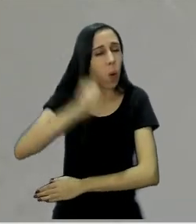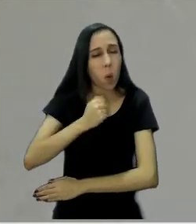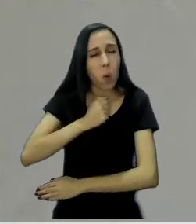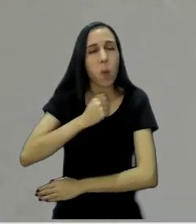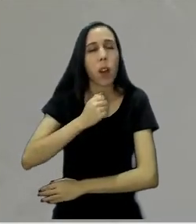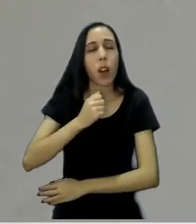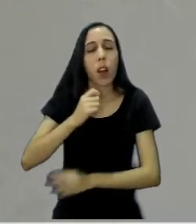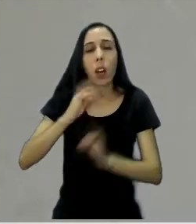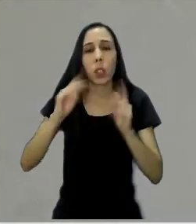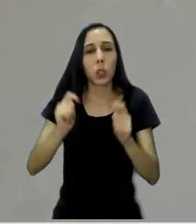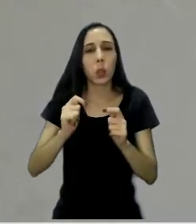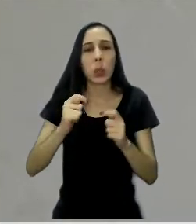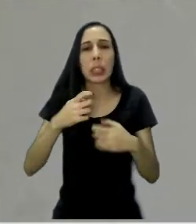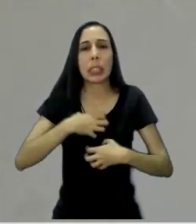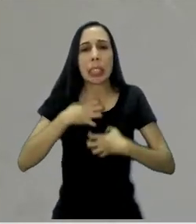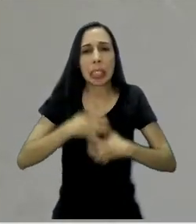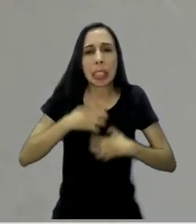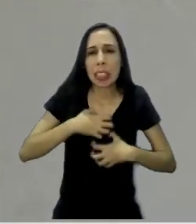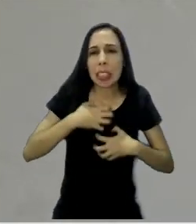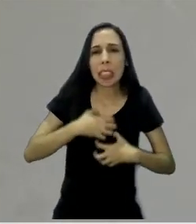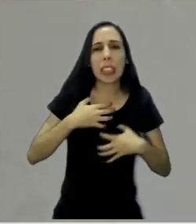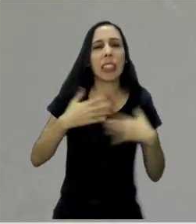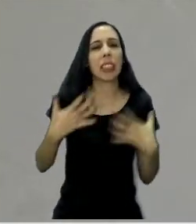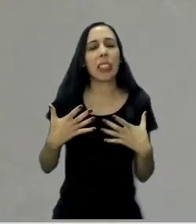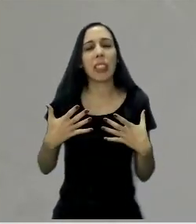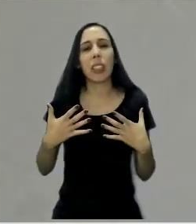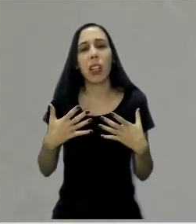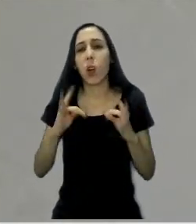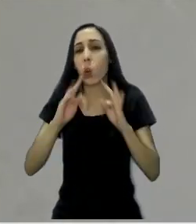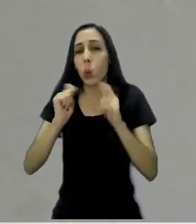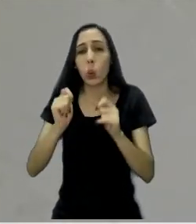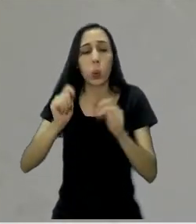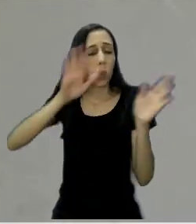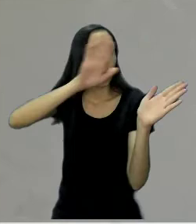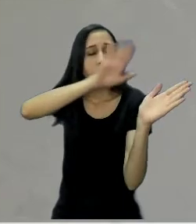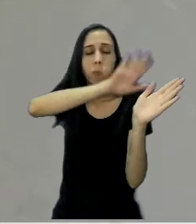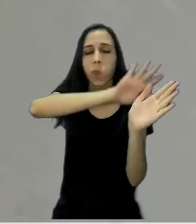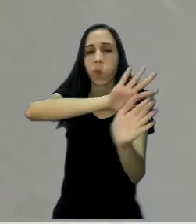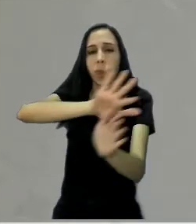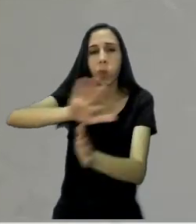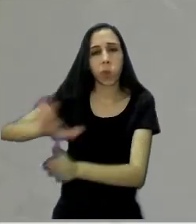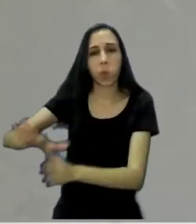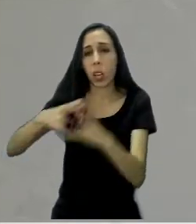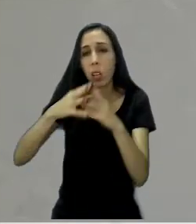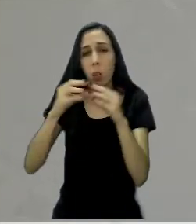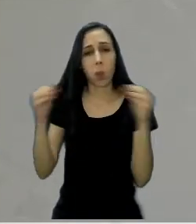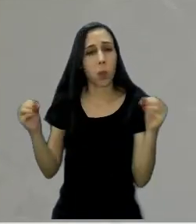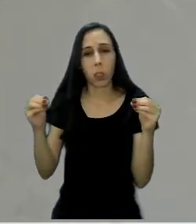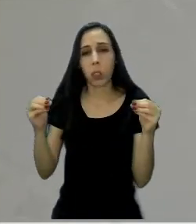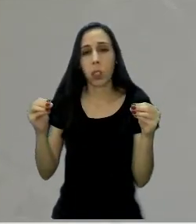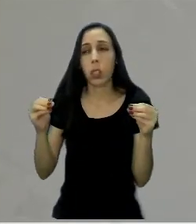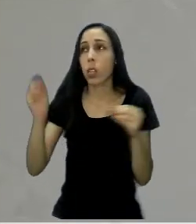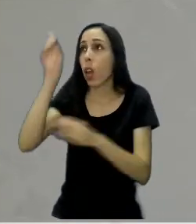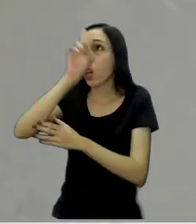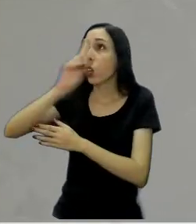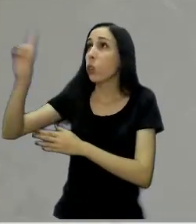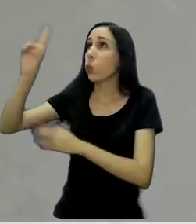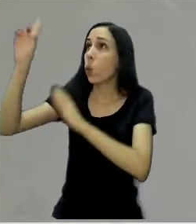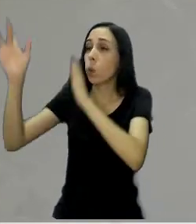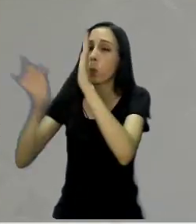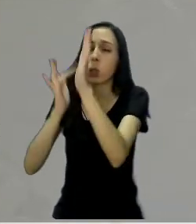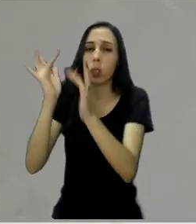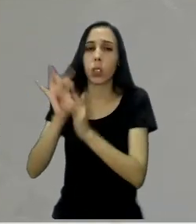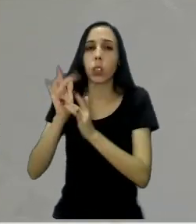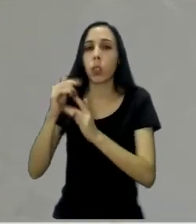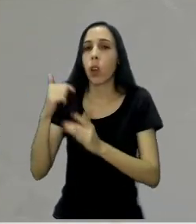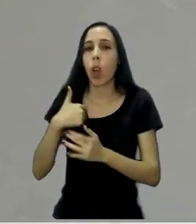culpa, falta de perdão, rebeldia, defeitos de caráter, iniquidade.